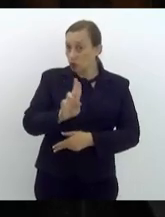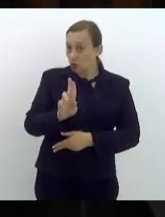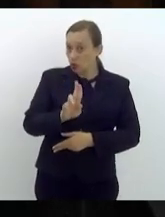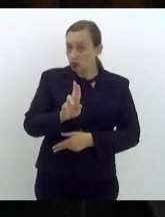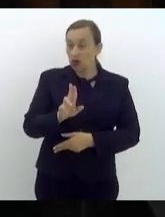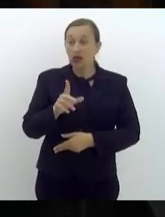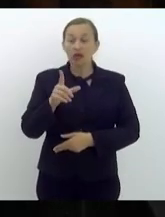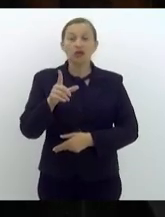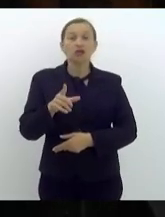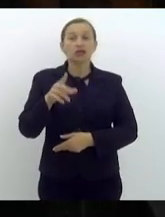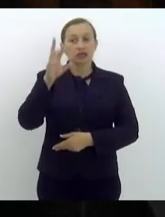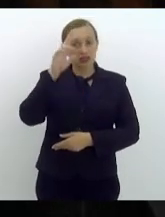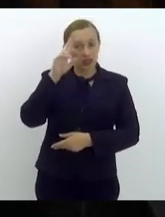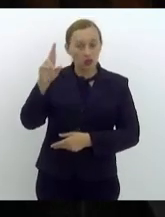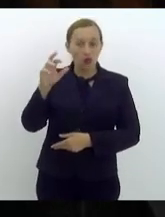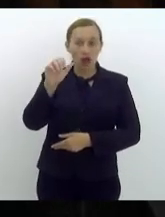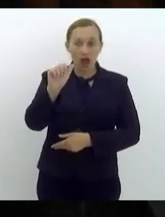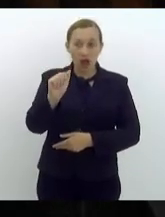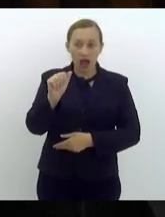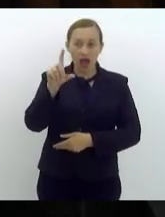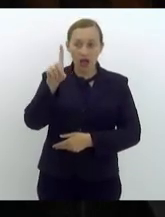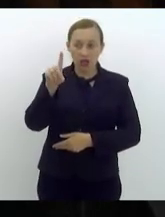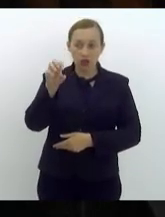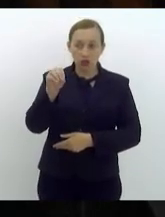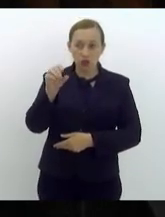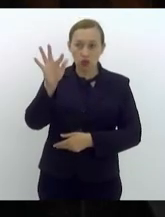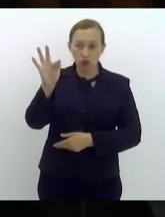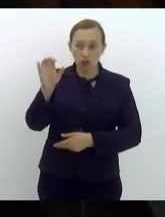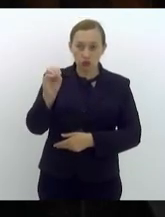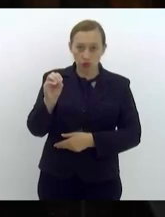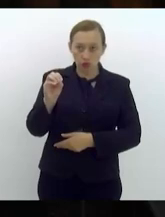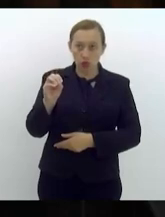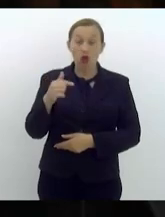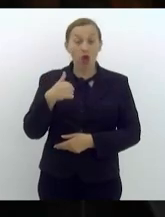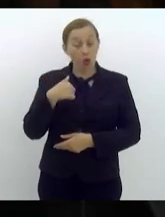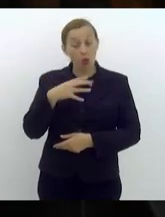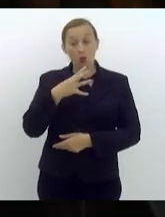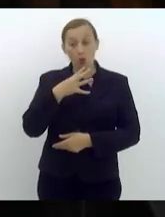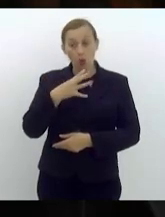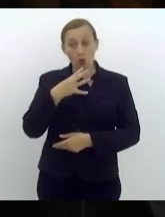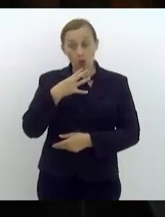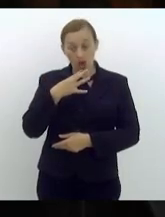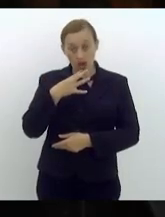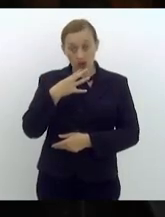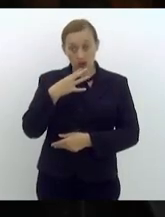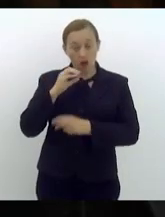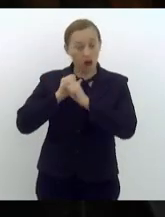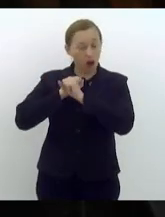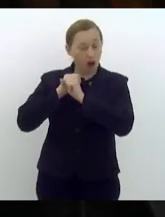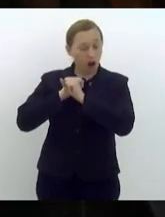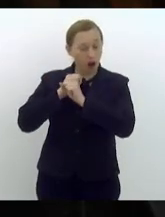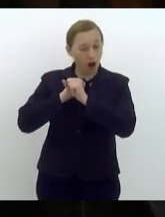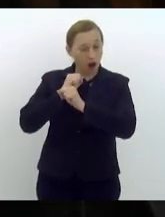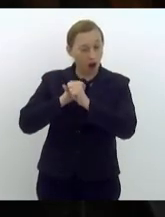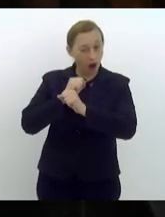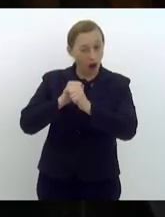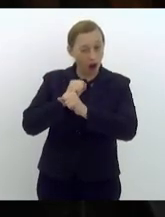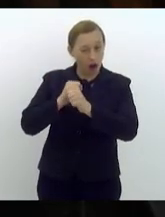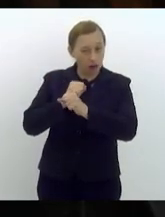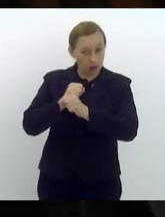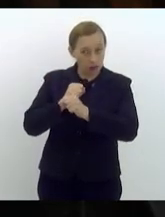do senhor Adolfo Konder, que eu conheço desde que ele era